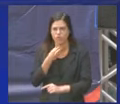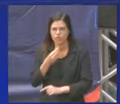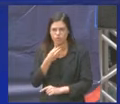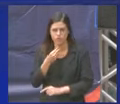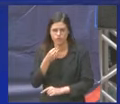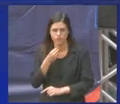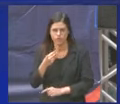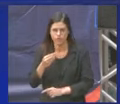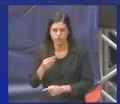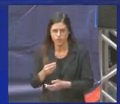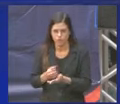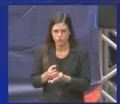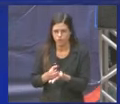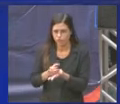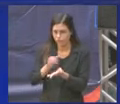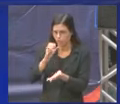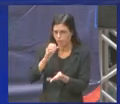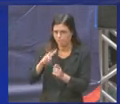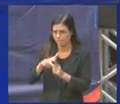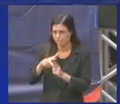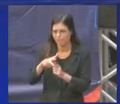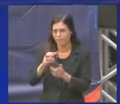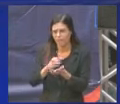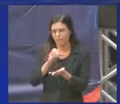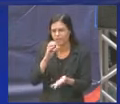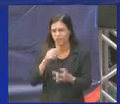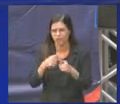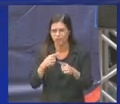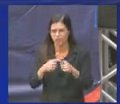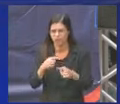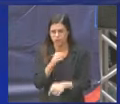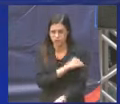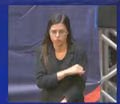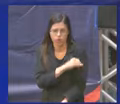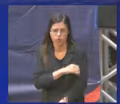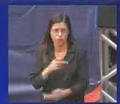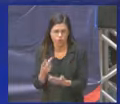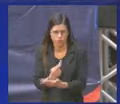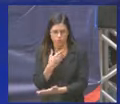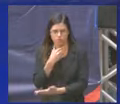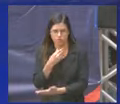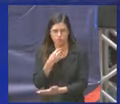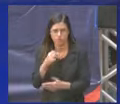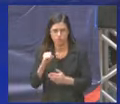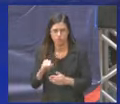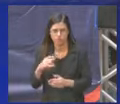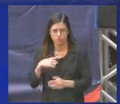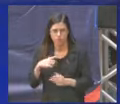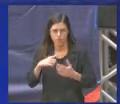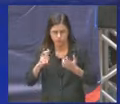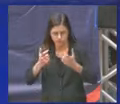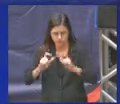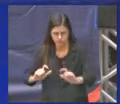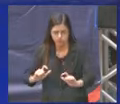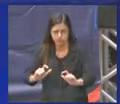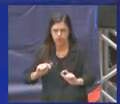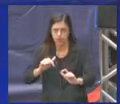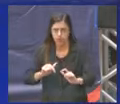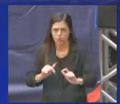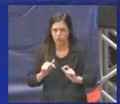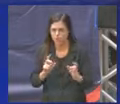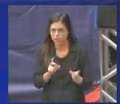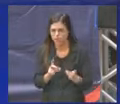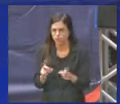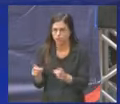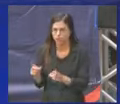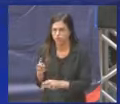garrafa. Rio de Janeiro é o terceiro maior estado de falsificação de bebidas, porque uma garrafa, se ela tiver com rótulo na embalagem, ela é comercializada a R$ 25,